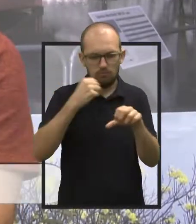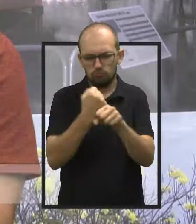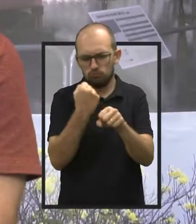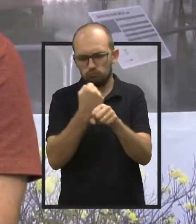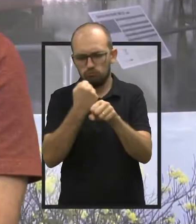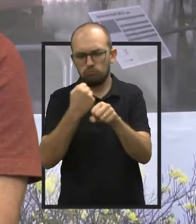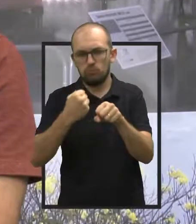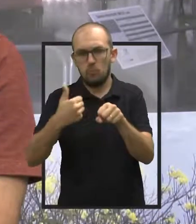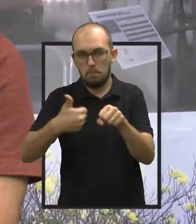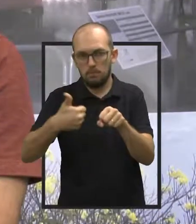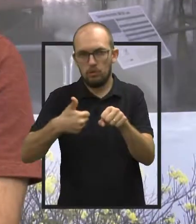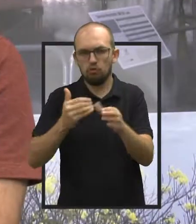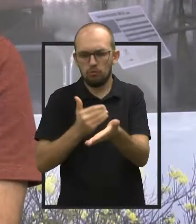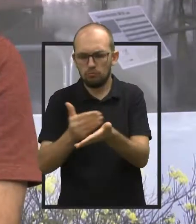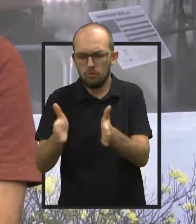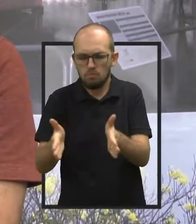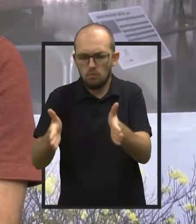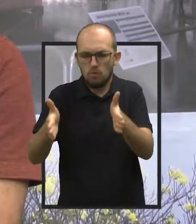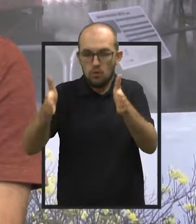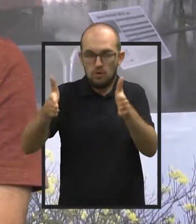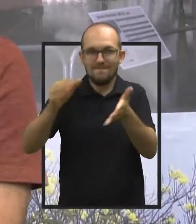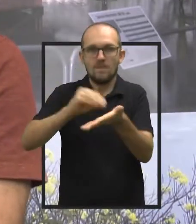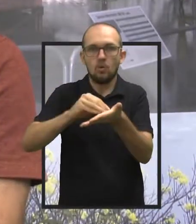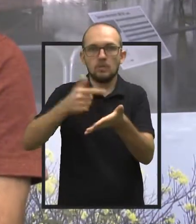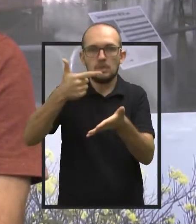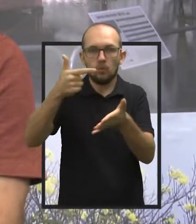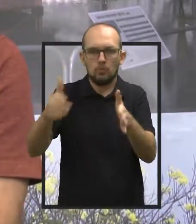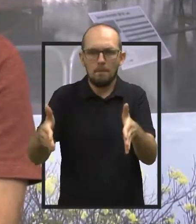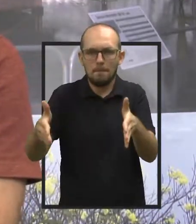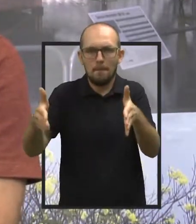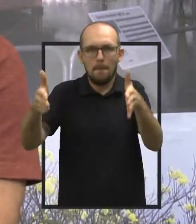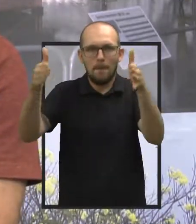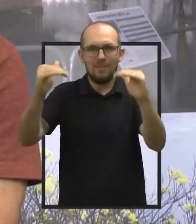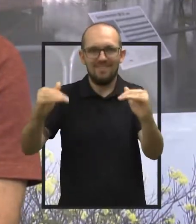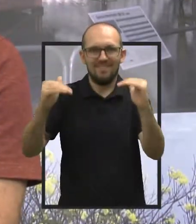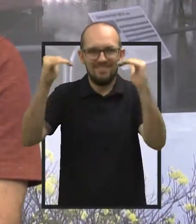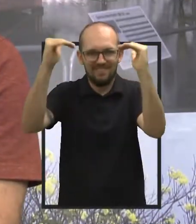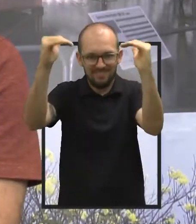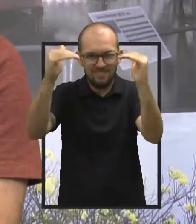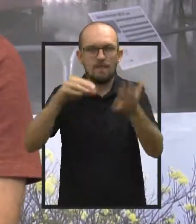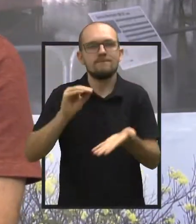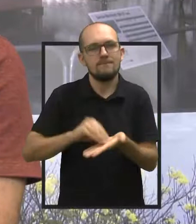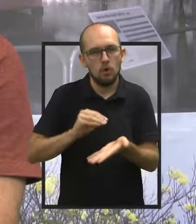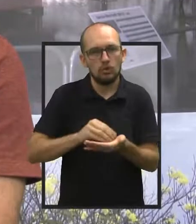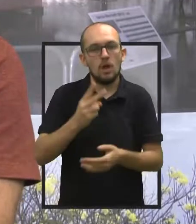em torno de R$2.500.000 para concluir, né?